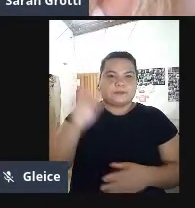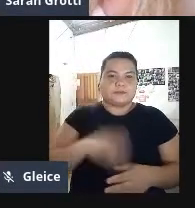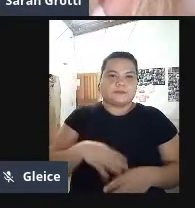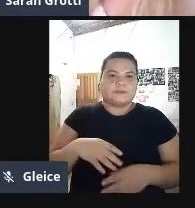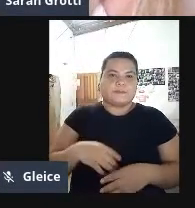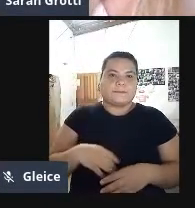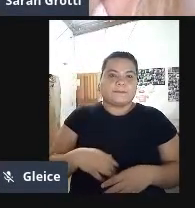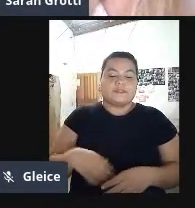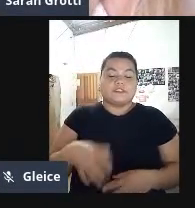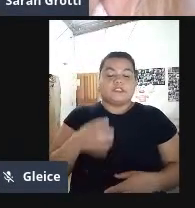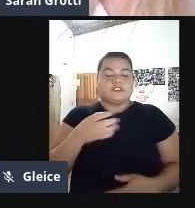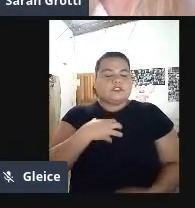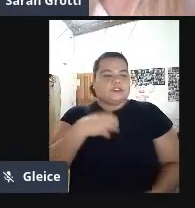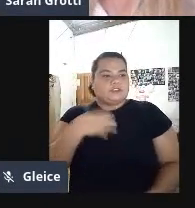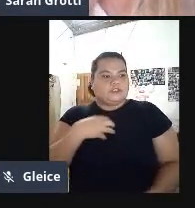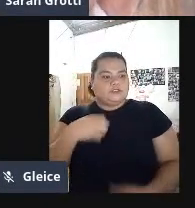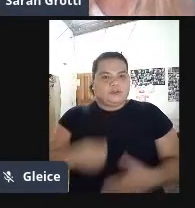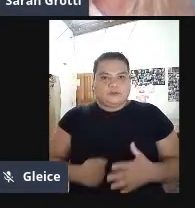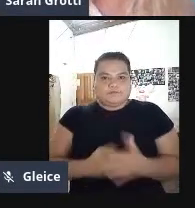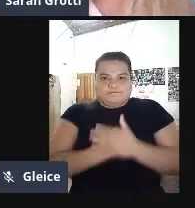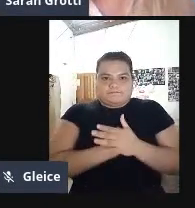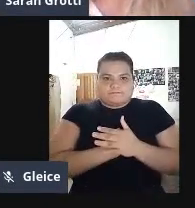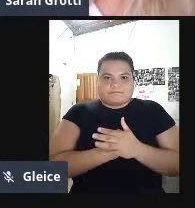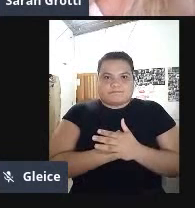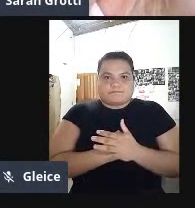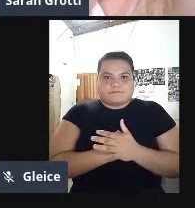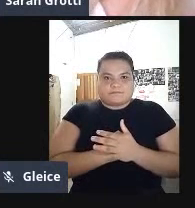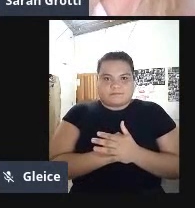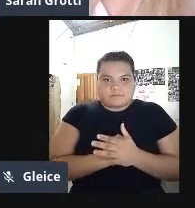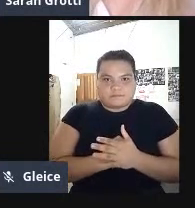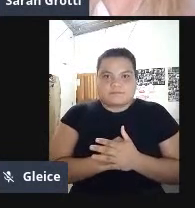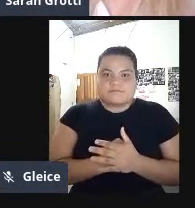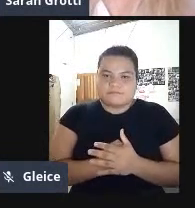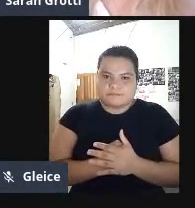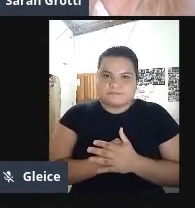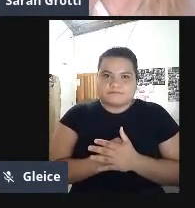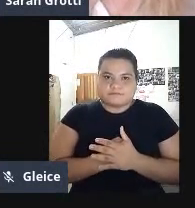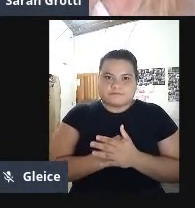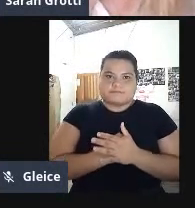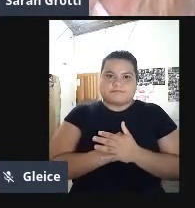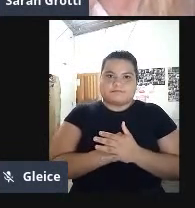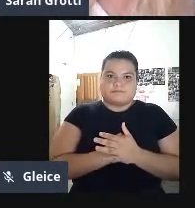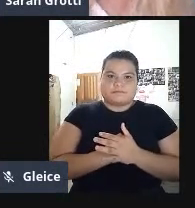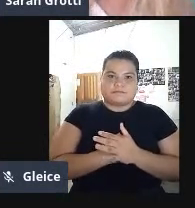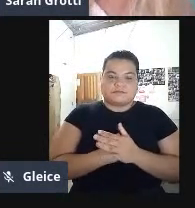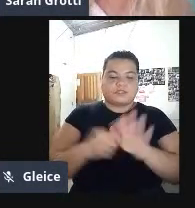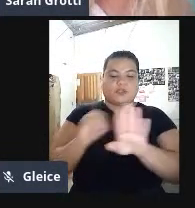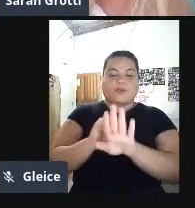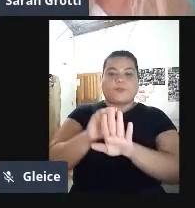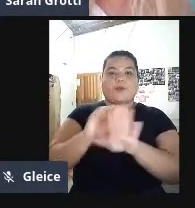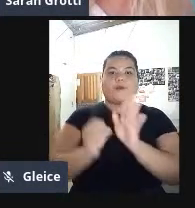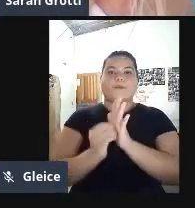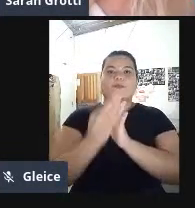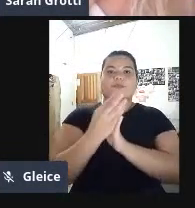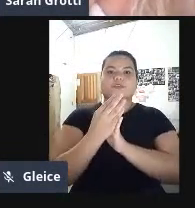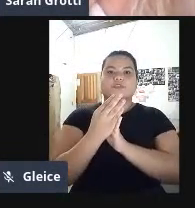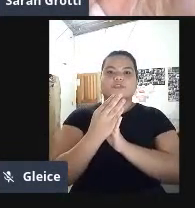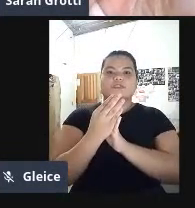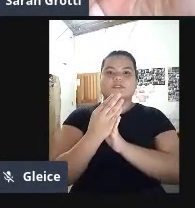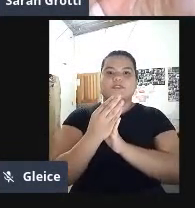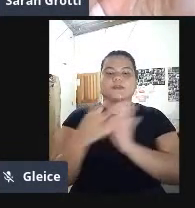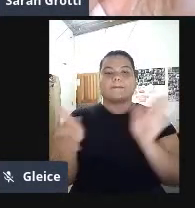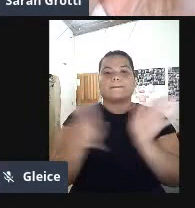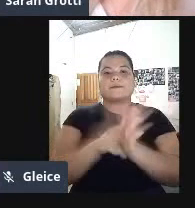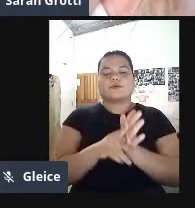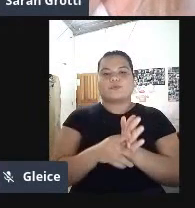saciedade. É a segunda maior reserva de energia do corpo, ficando atrás da gordura, né, que é encontrada